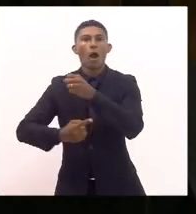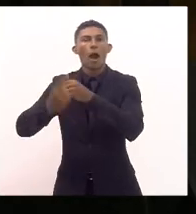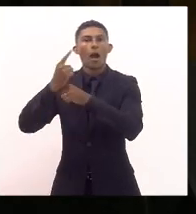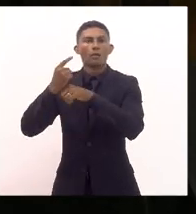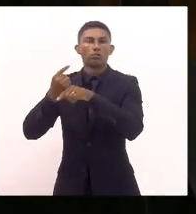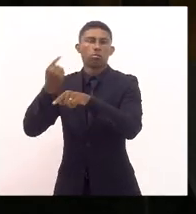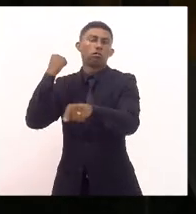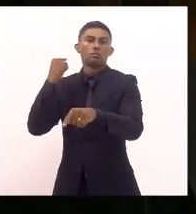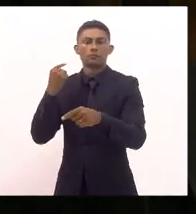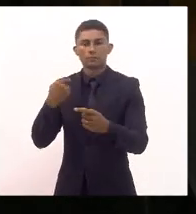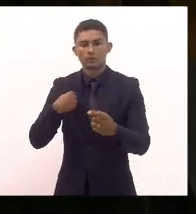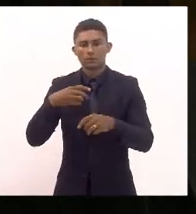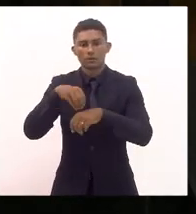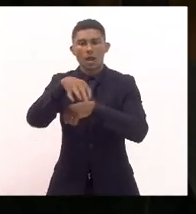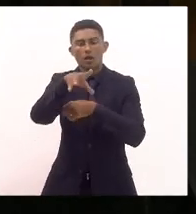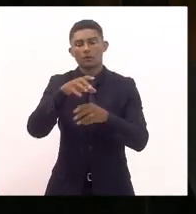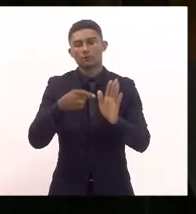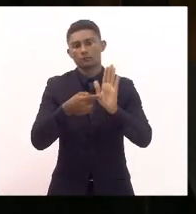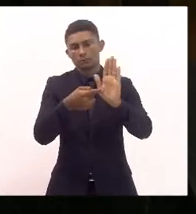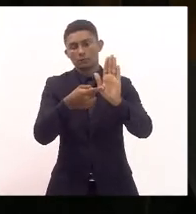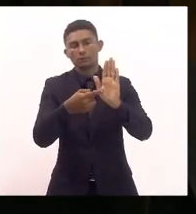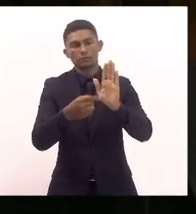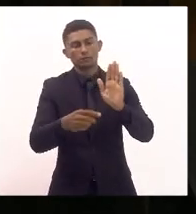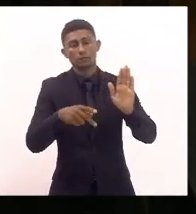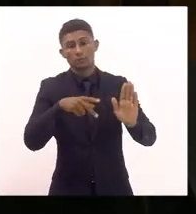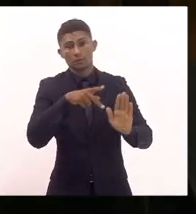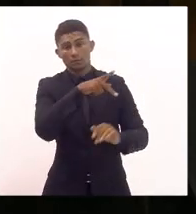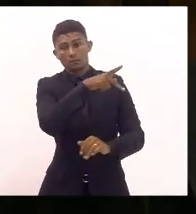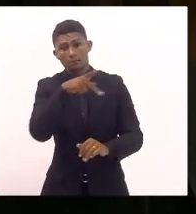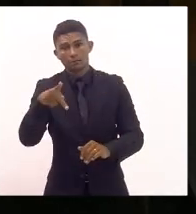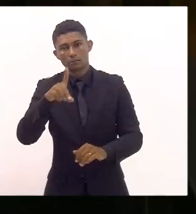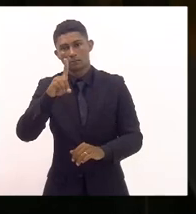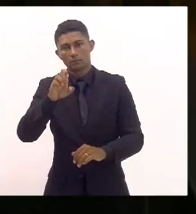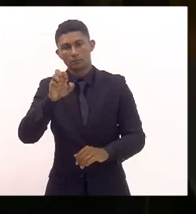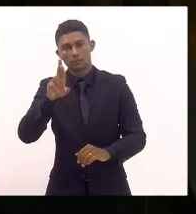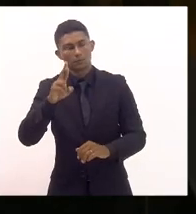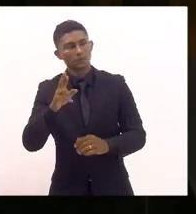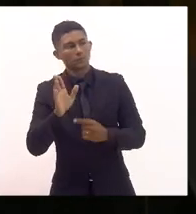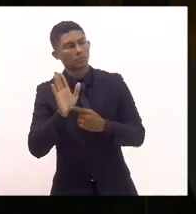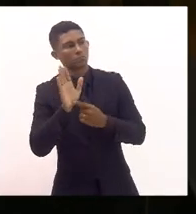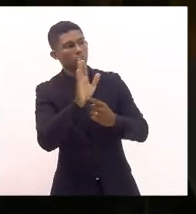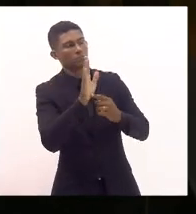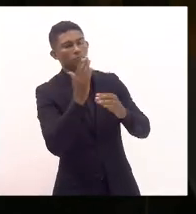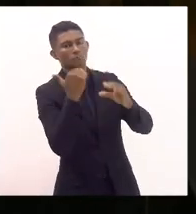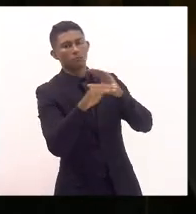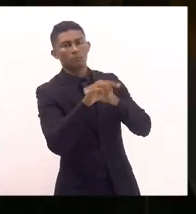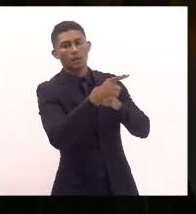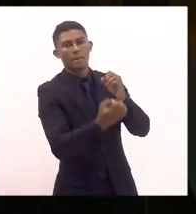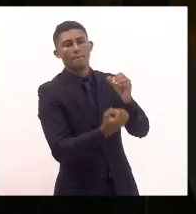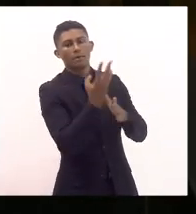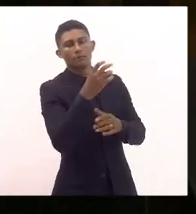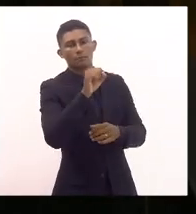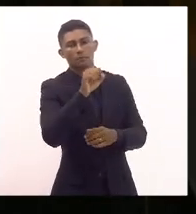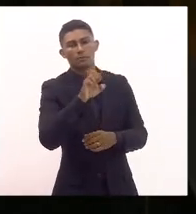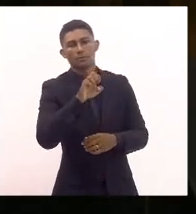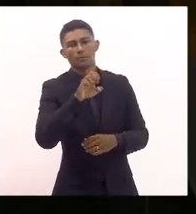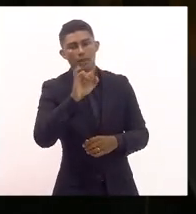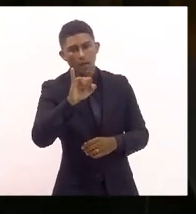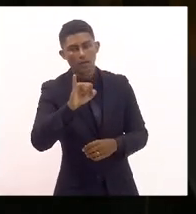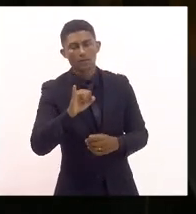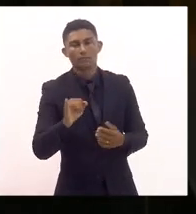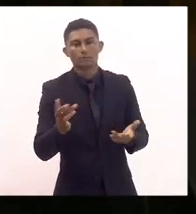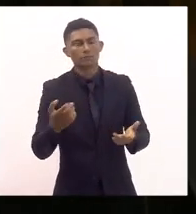fiz a indicação protocolei entreguei o presidente deve ter que abrir um sei Eu fui